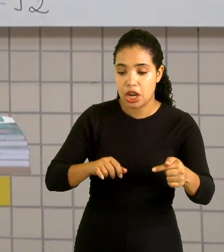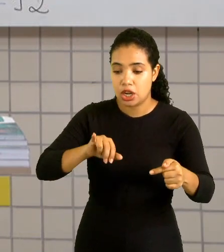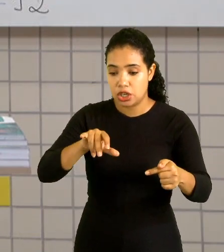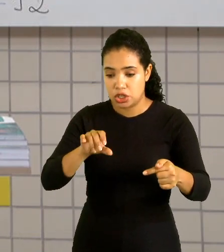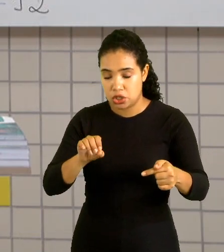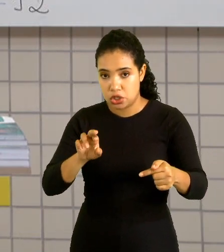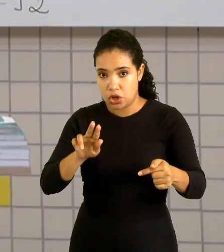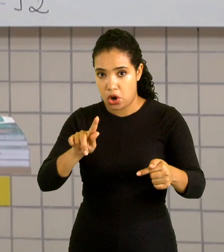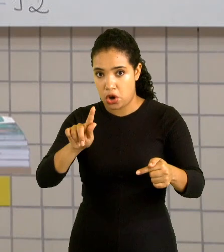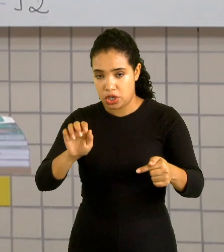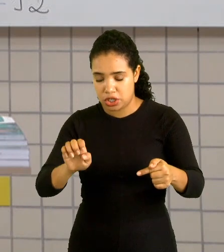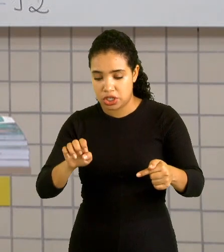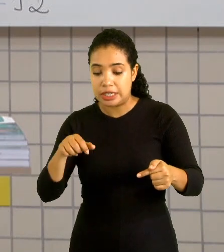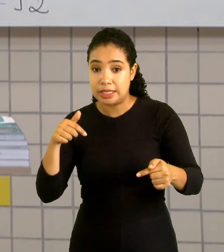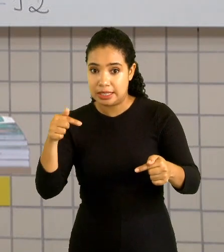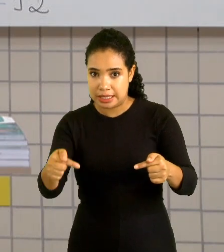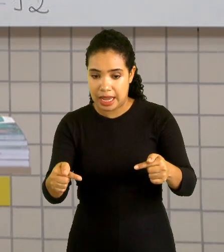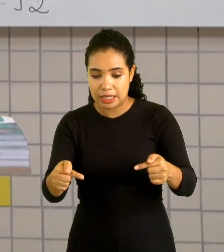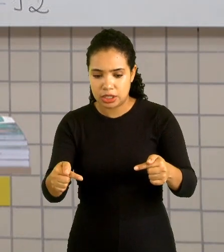7 quantas vezes?